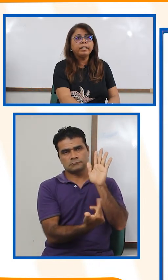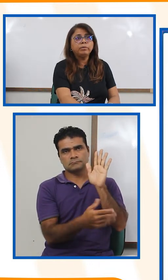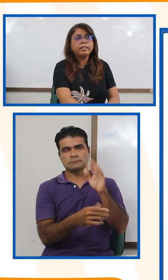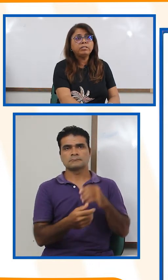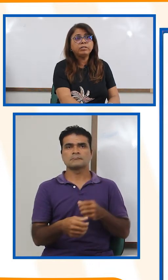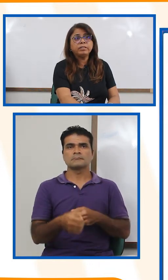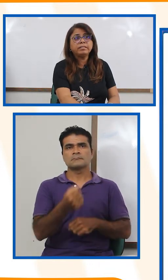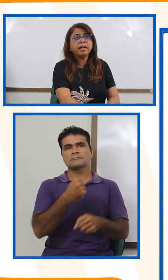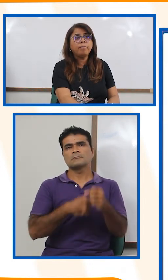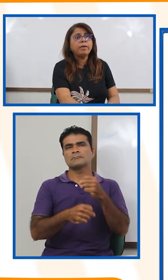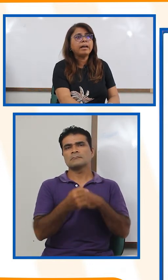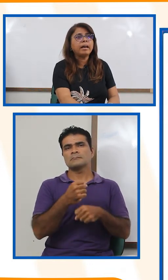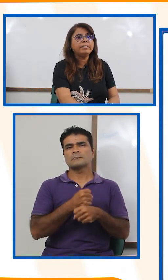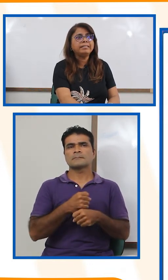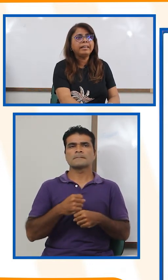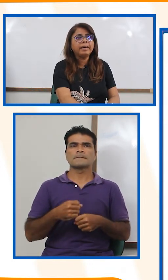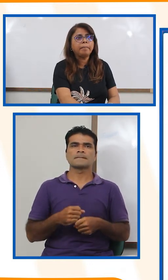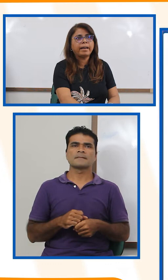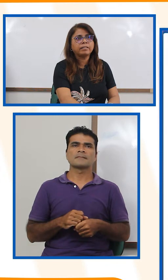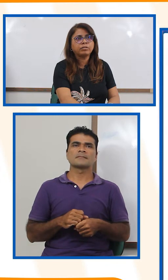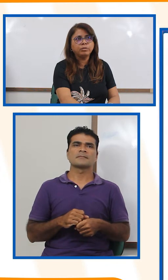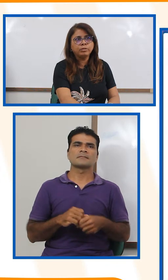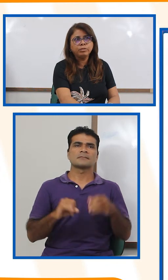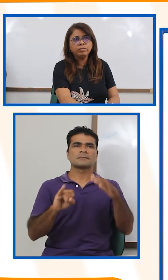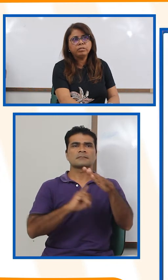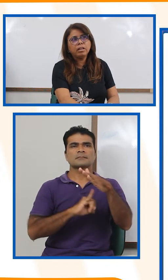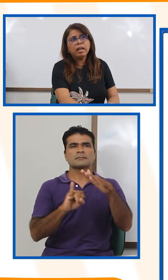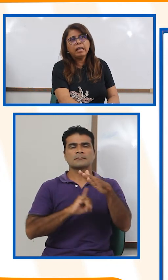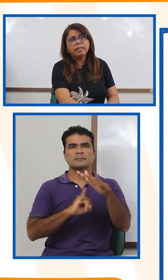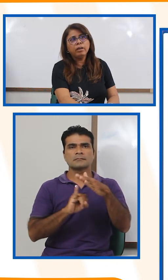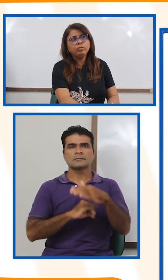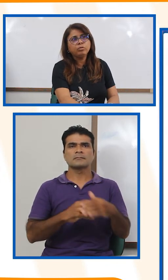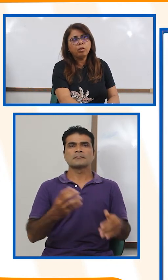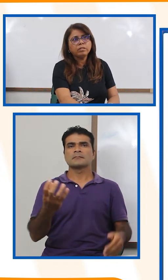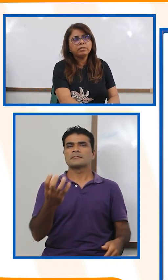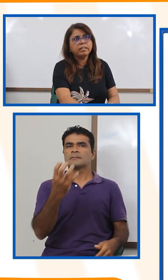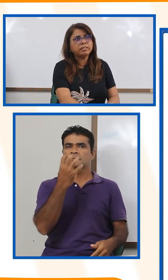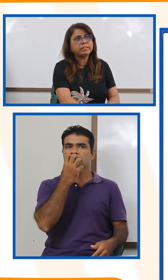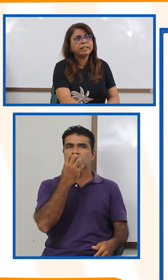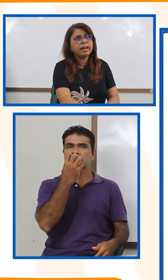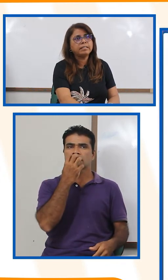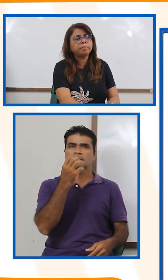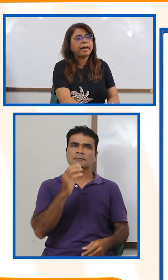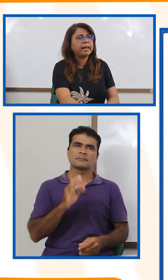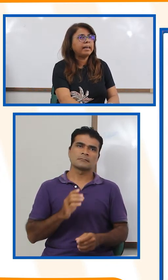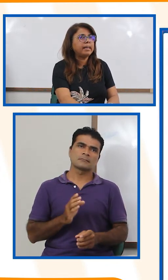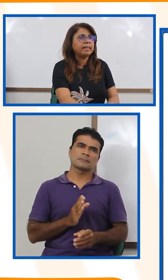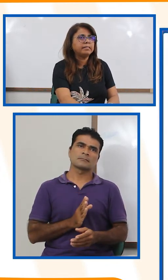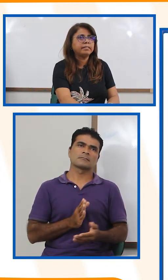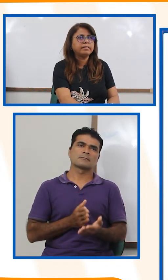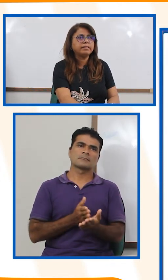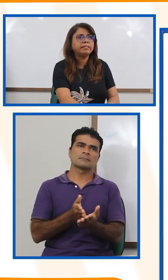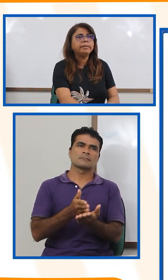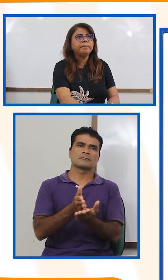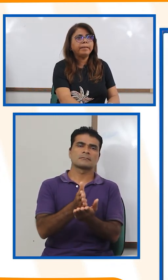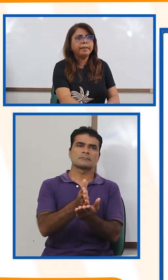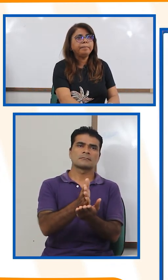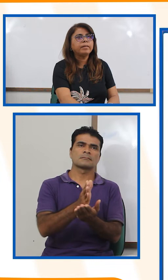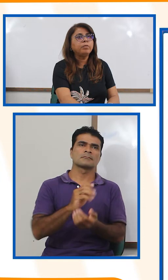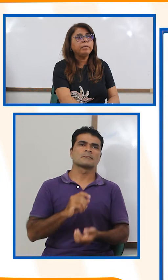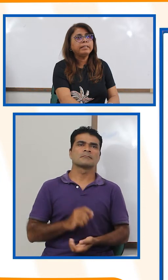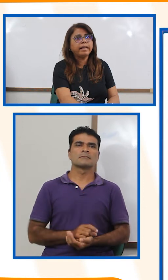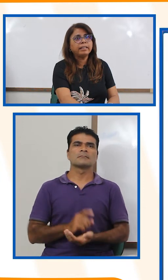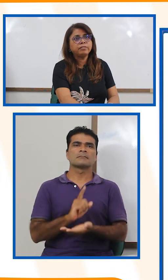último ano, a instituição Cães Guia para Surdos deu 12 destes cães para crianças,